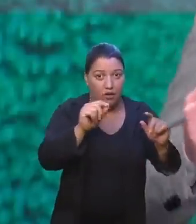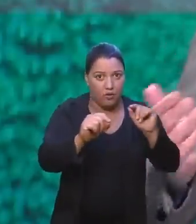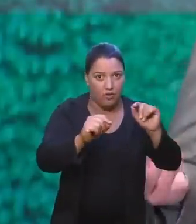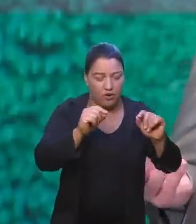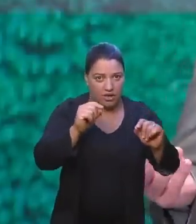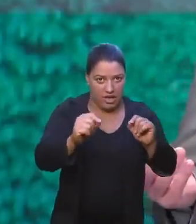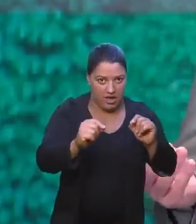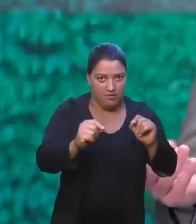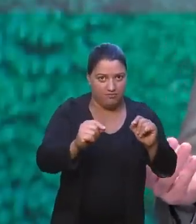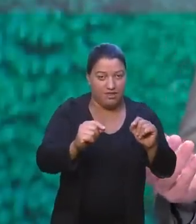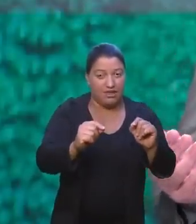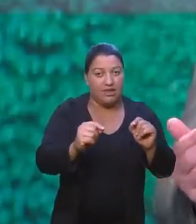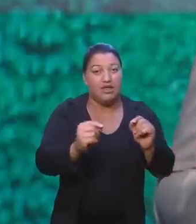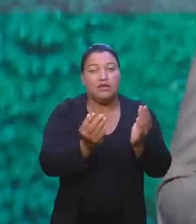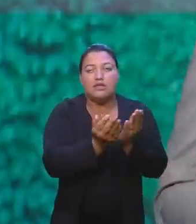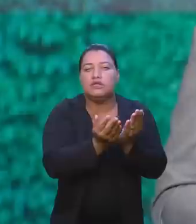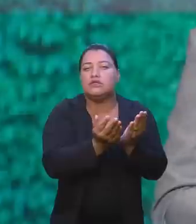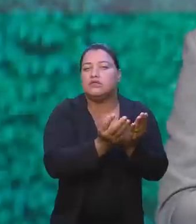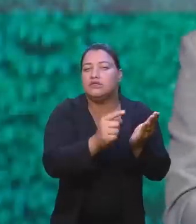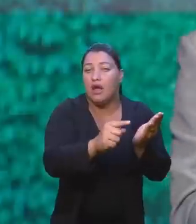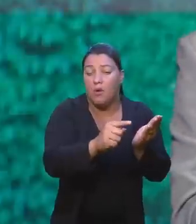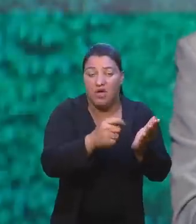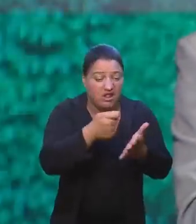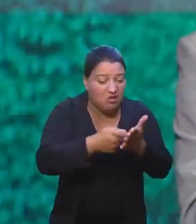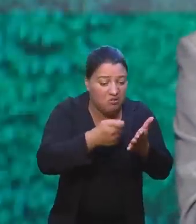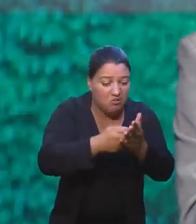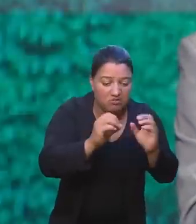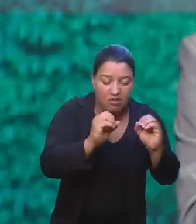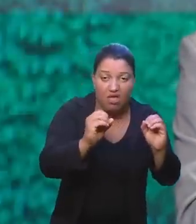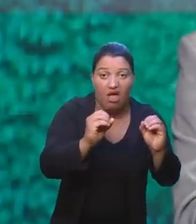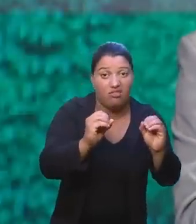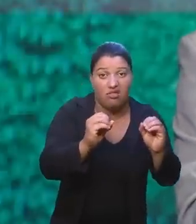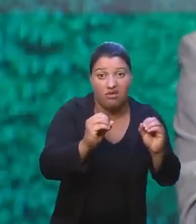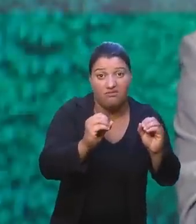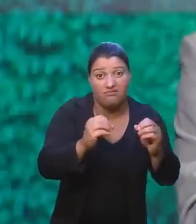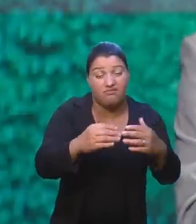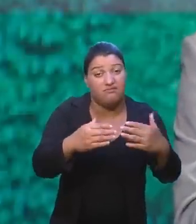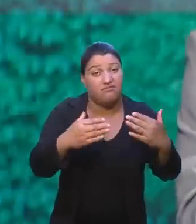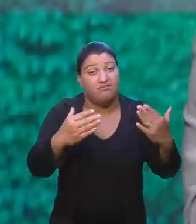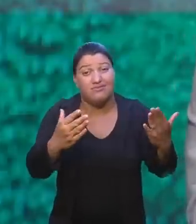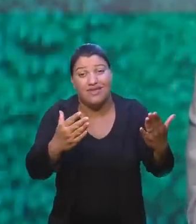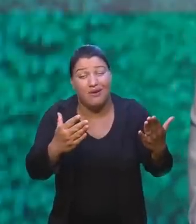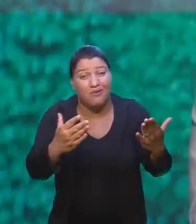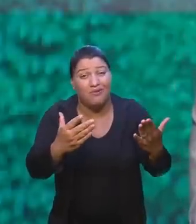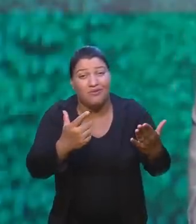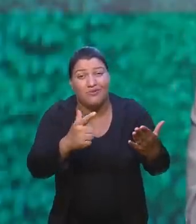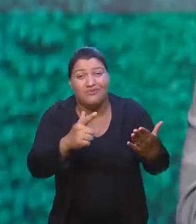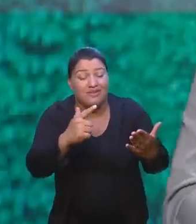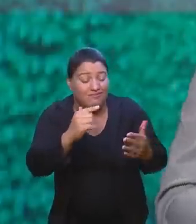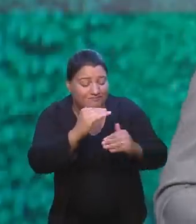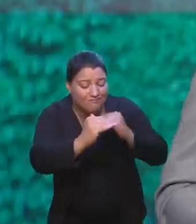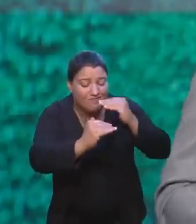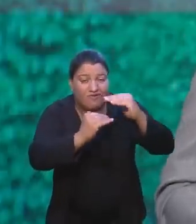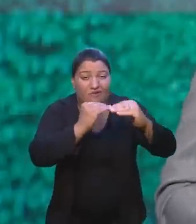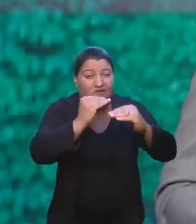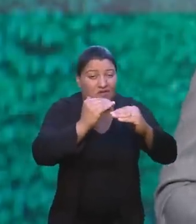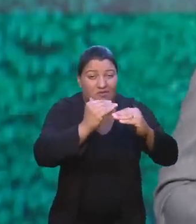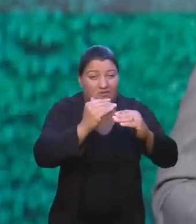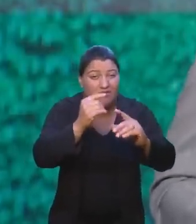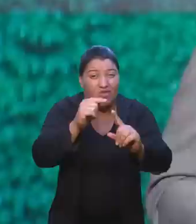sem luta é quase que um terreno, um solo destinado à seca e à